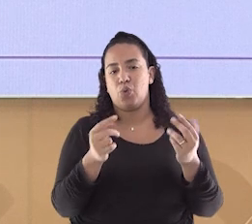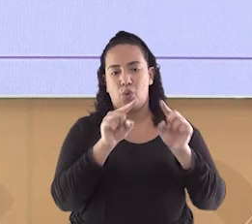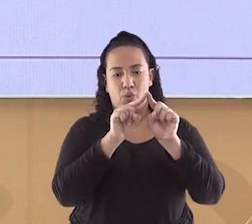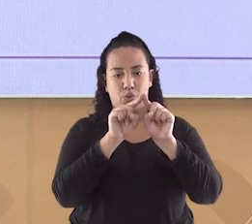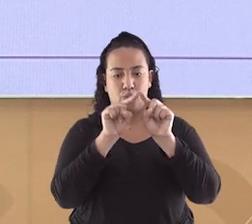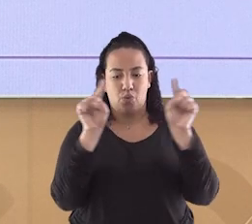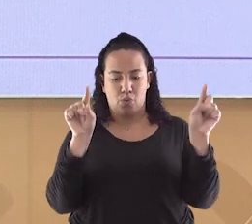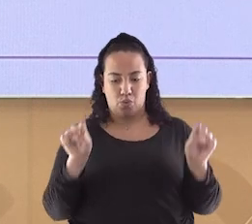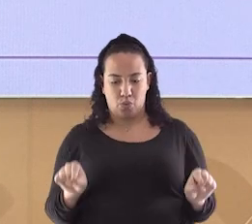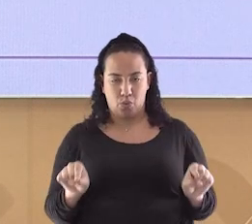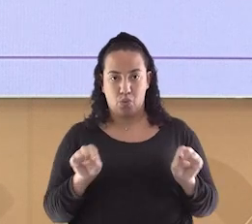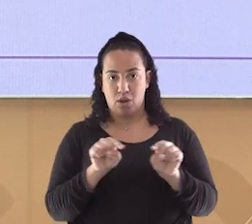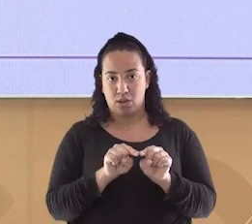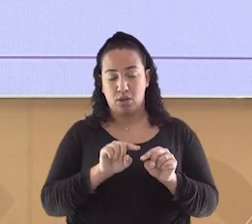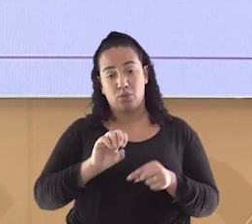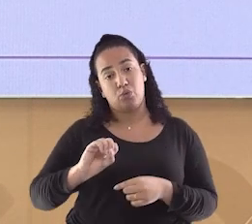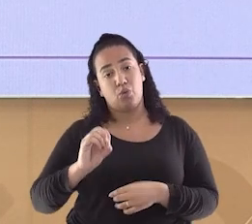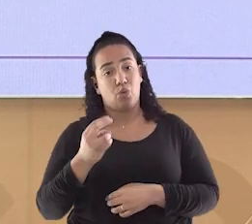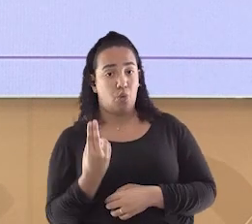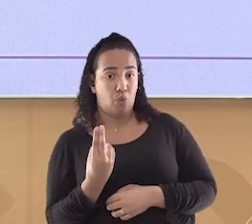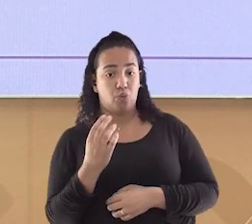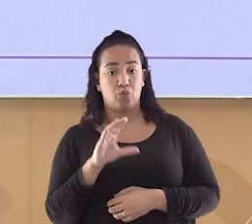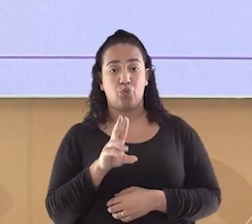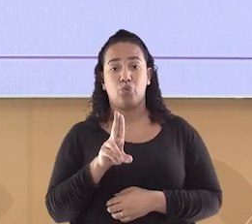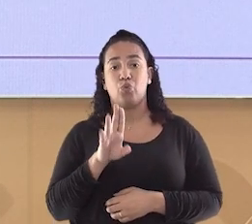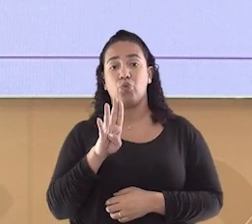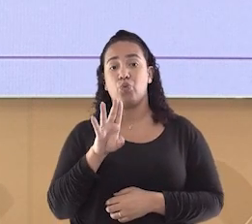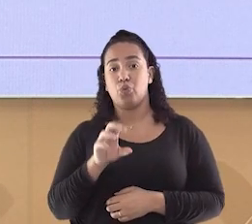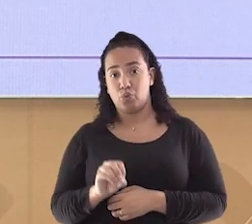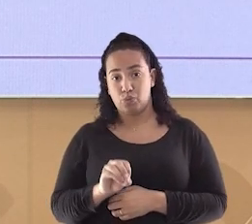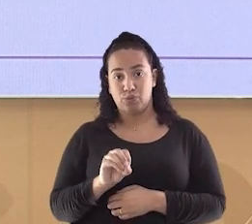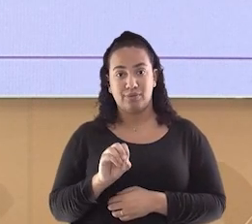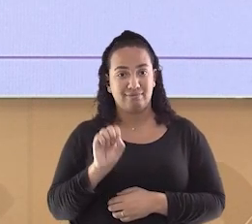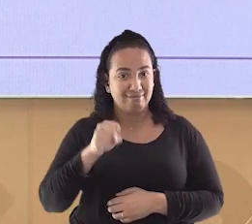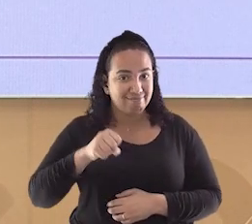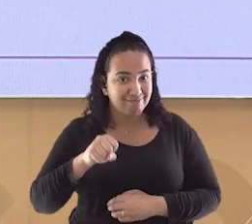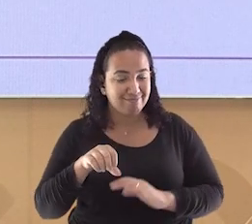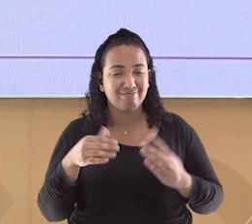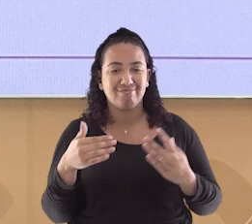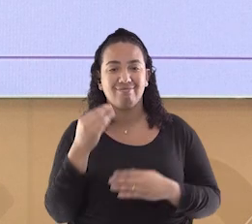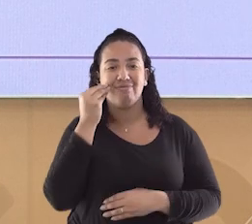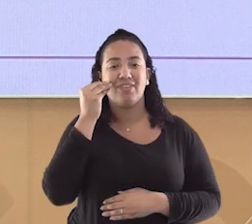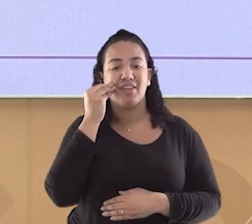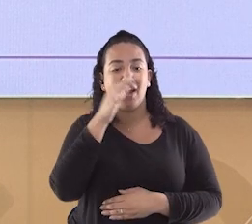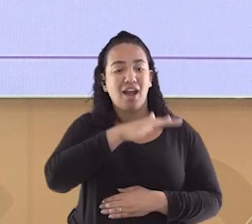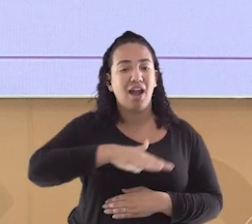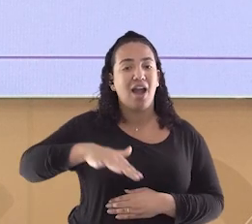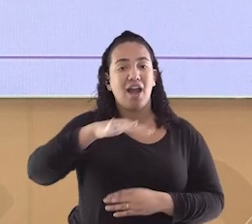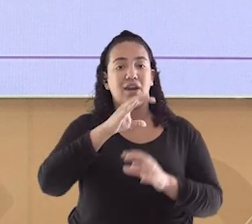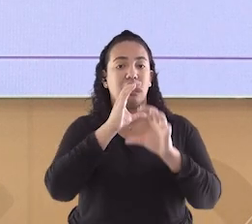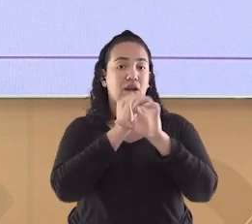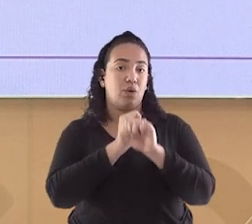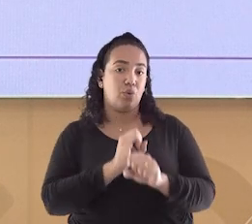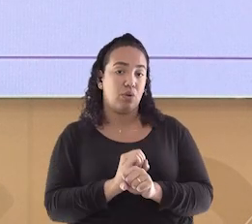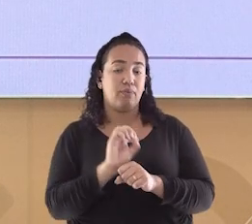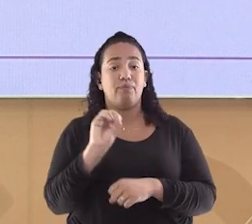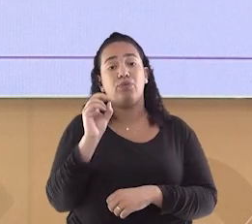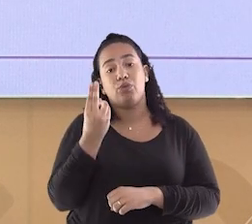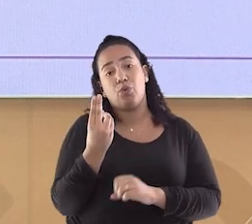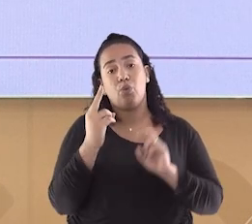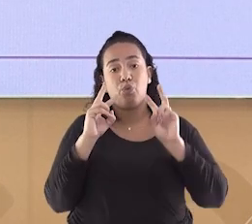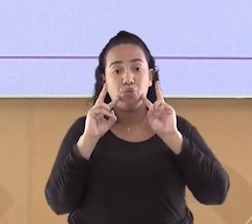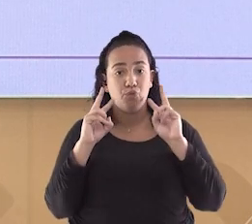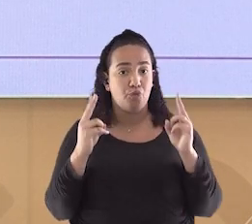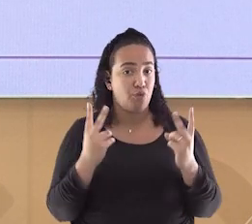de um quadrado ou então em formato de um cubo? Se sim, que tal tentar calcular a área ou então